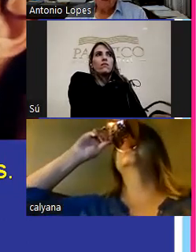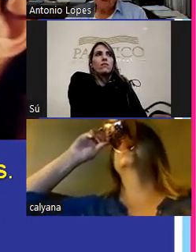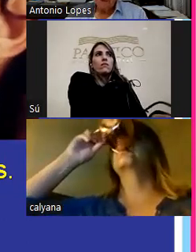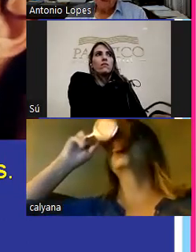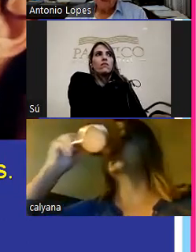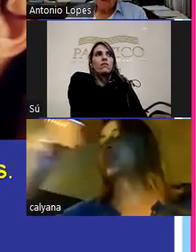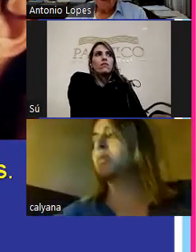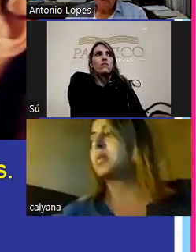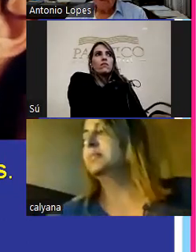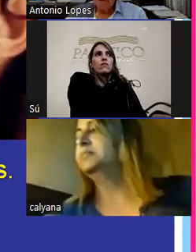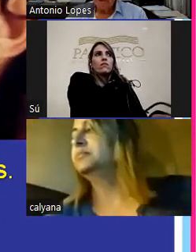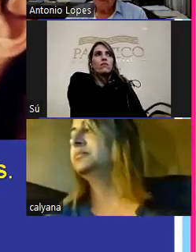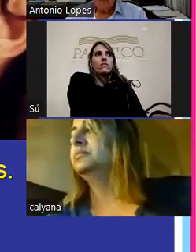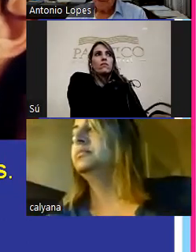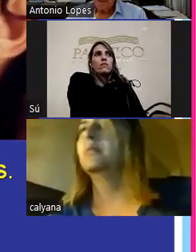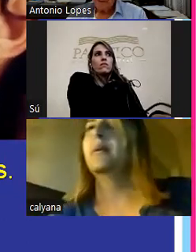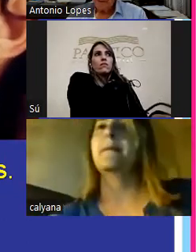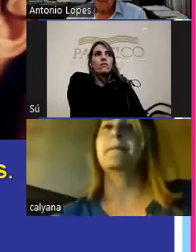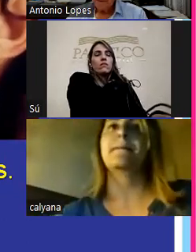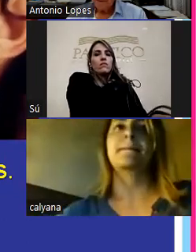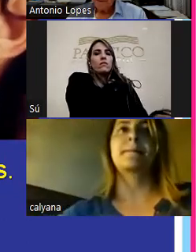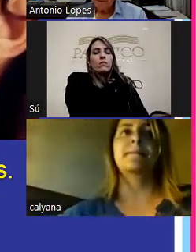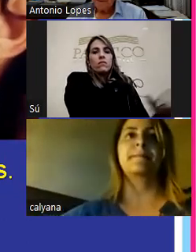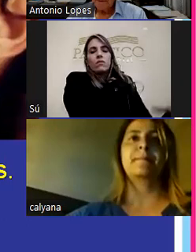Então, minha gente, no trabalho para aula,